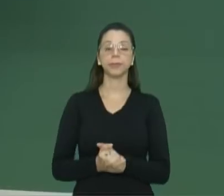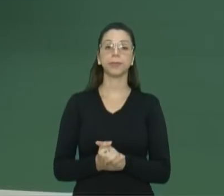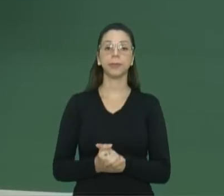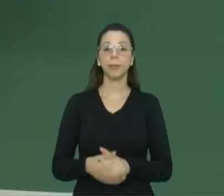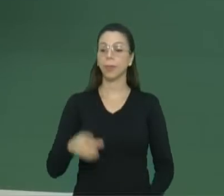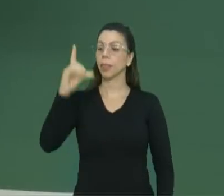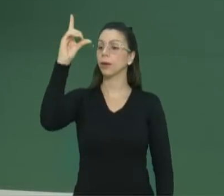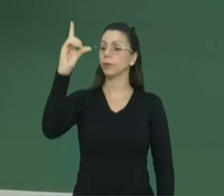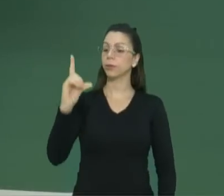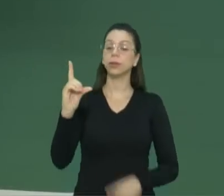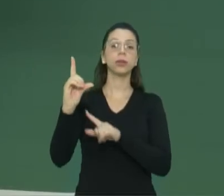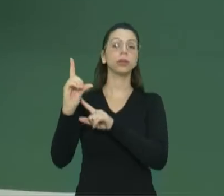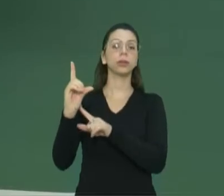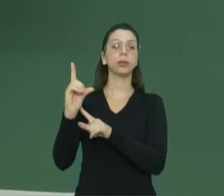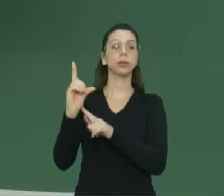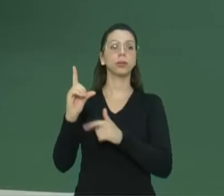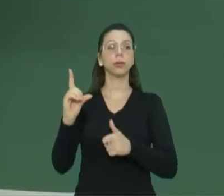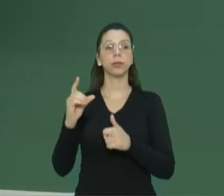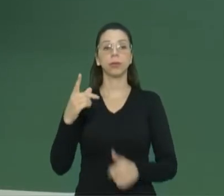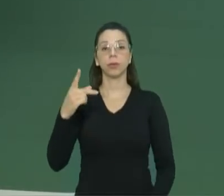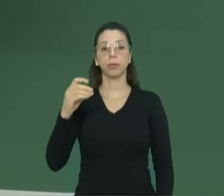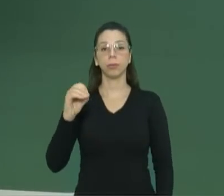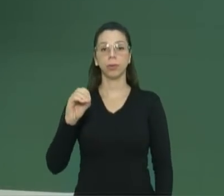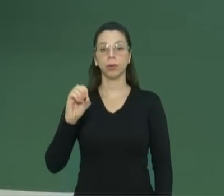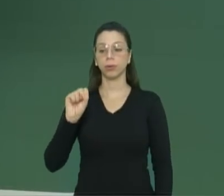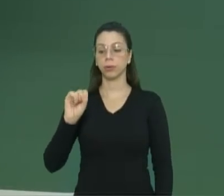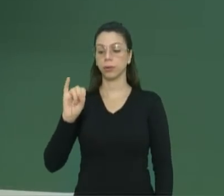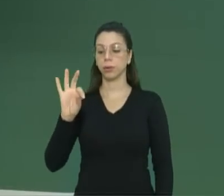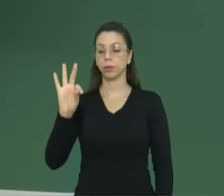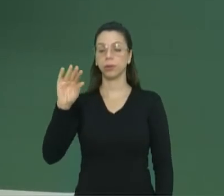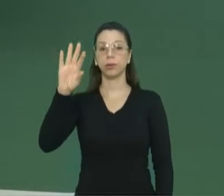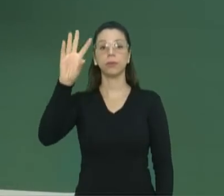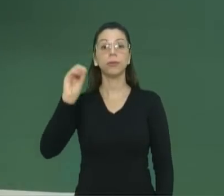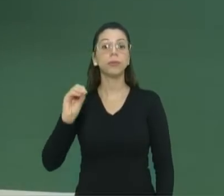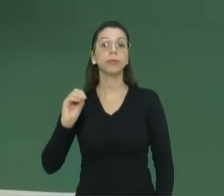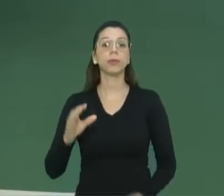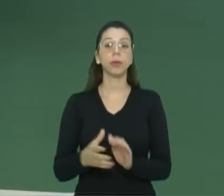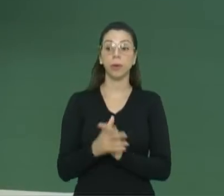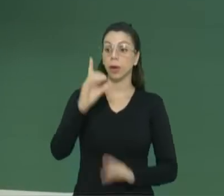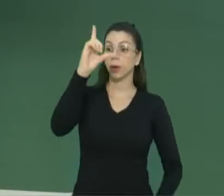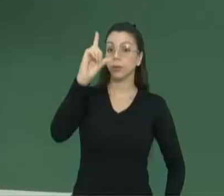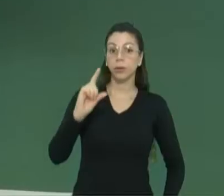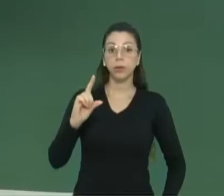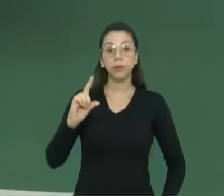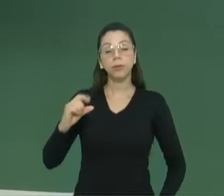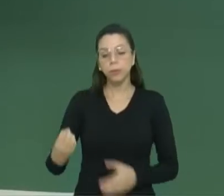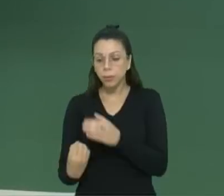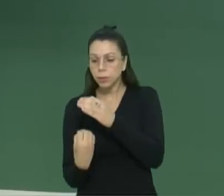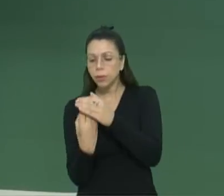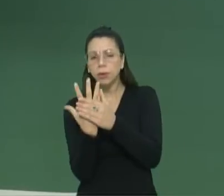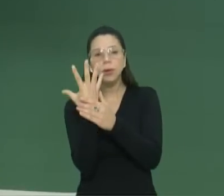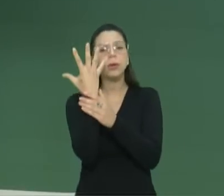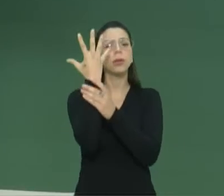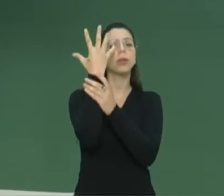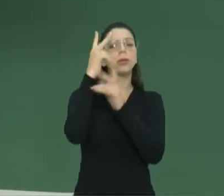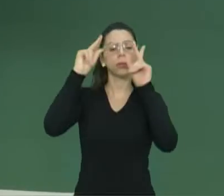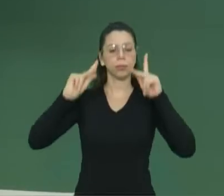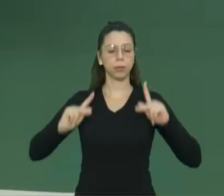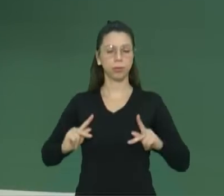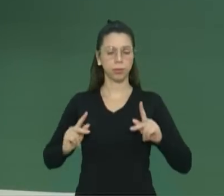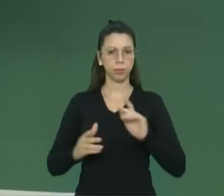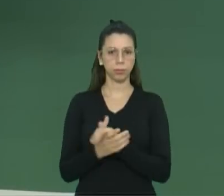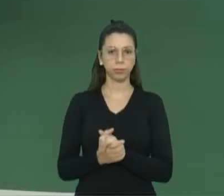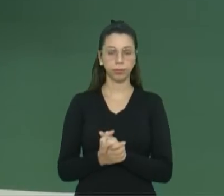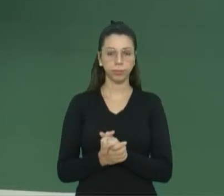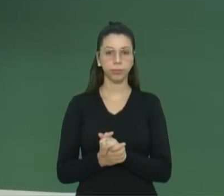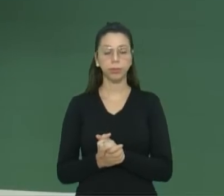positivo, o direito criado pelo ser humano. Então, será que existe predominância de um e do outro? Será que existe o direito natural? Ou será